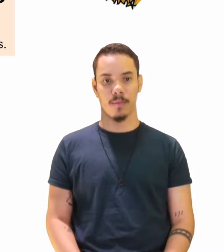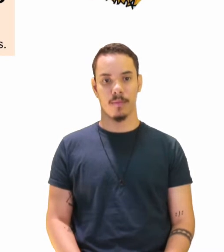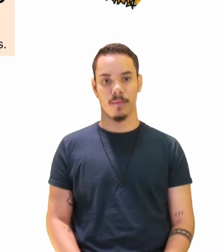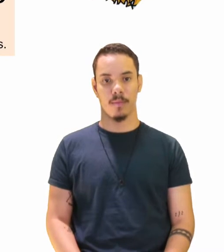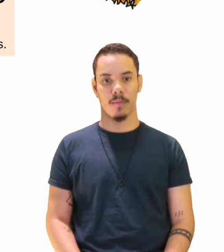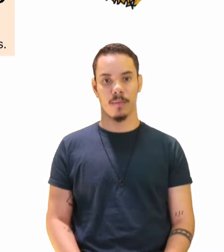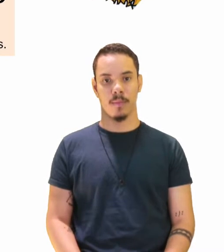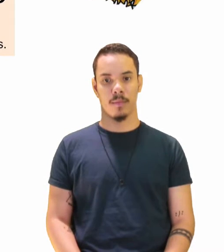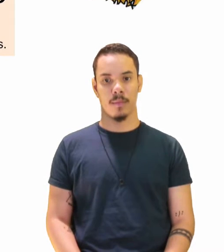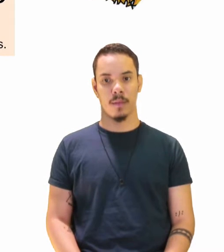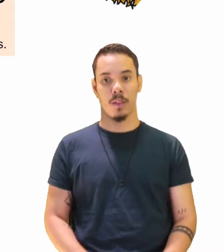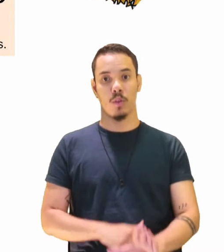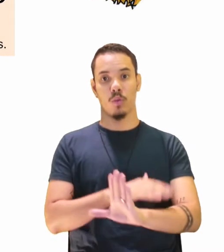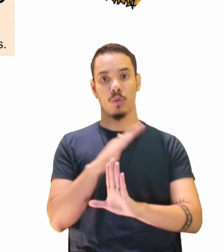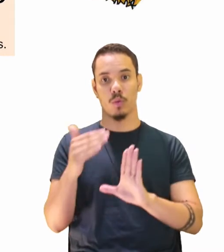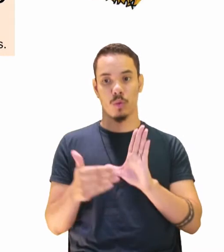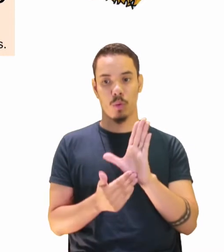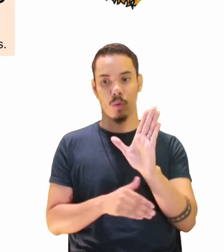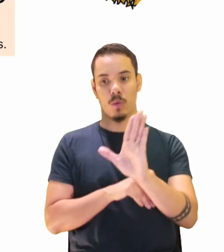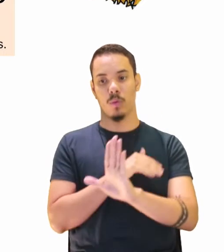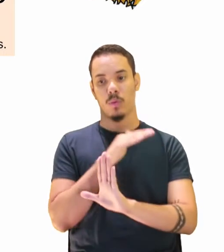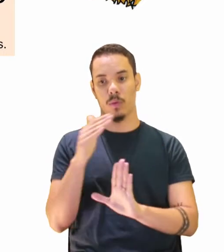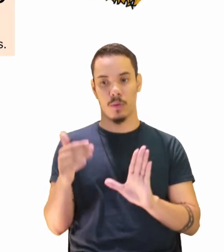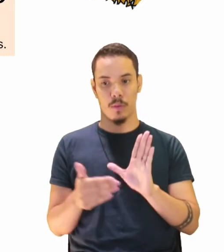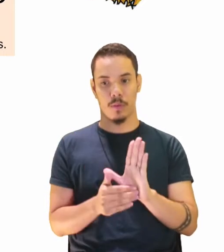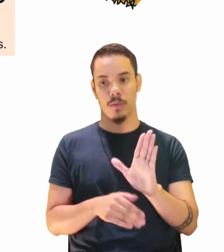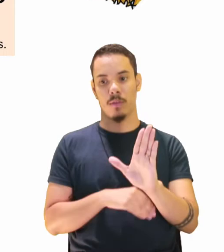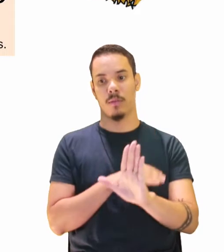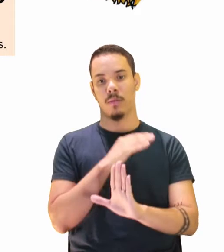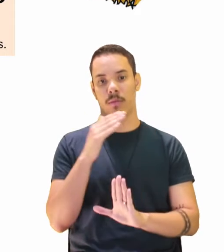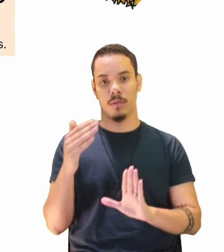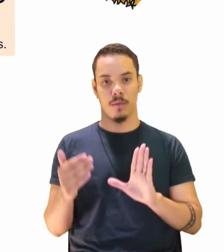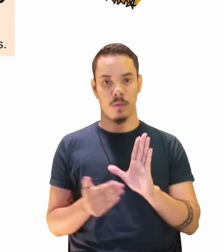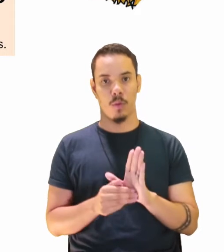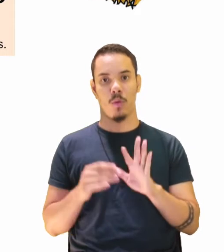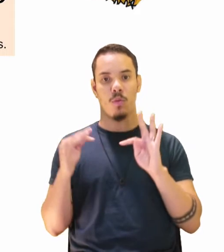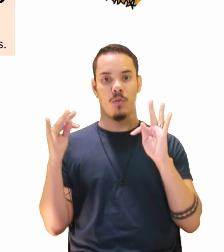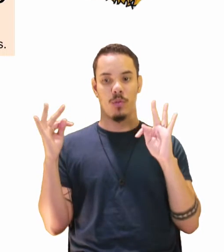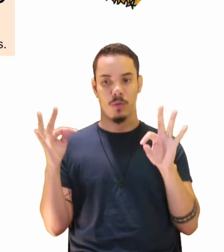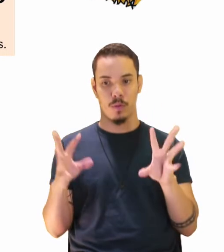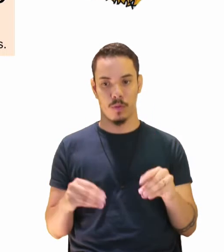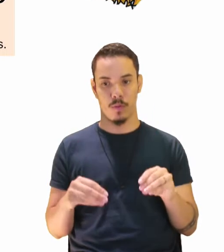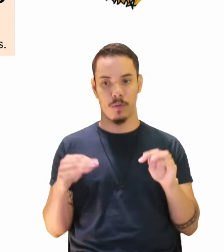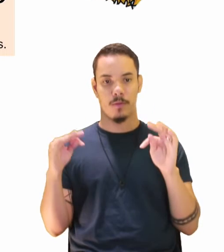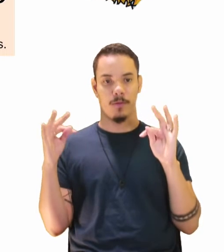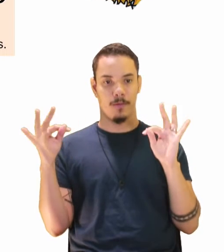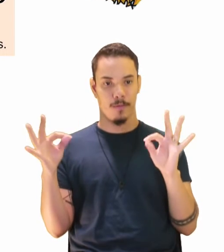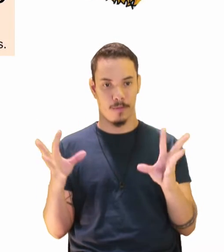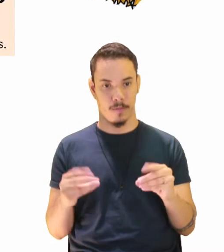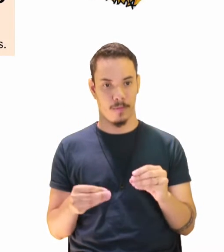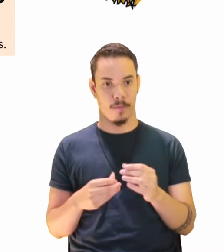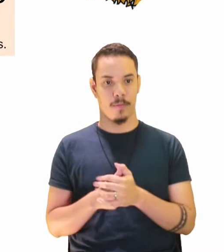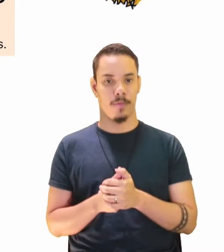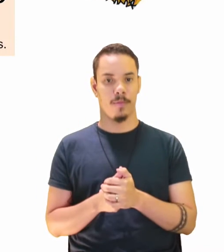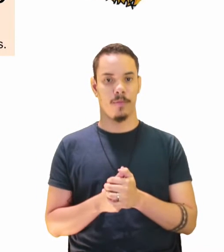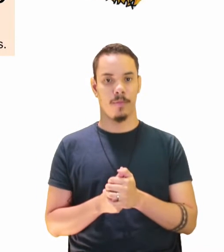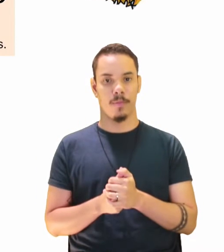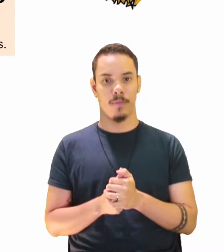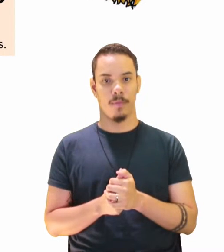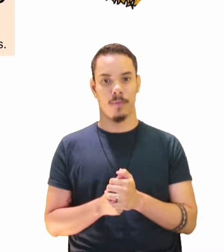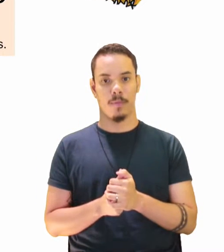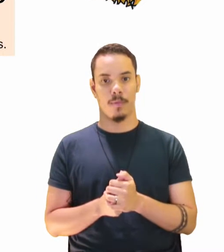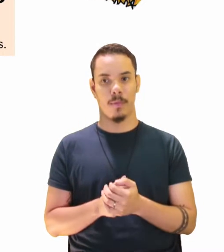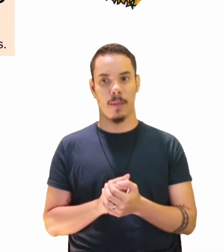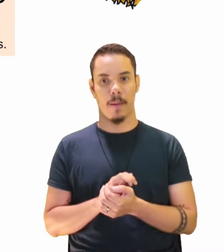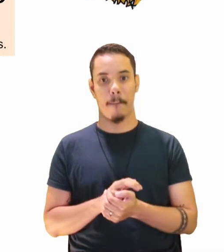tudo, tudo, tudo e tudo. Sempre quando vai iniciar uma nova